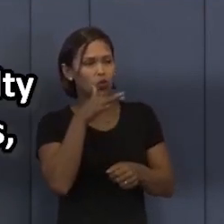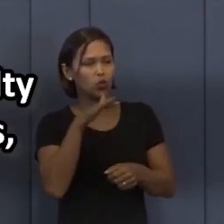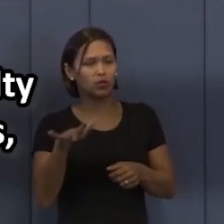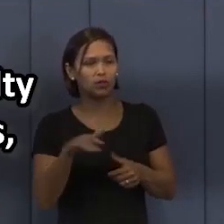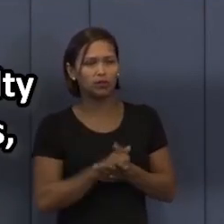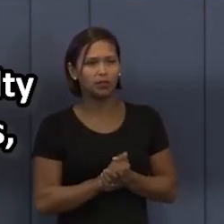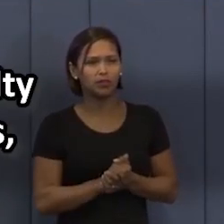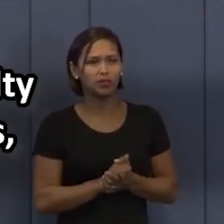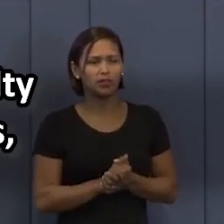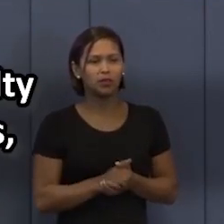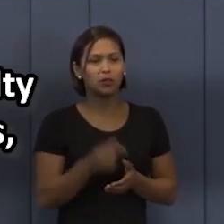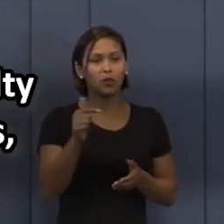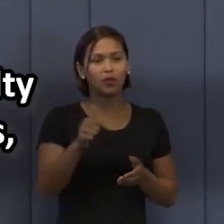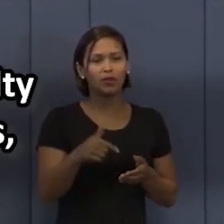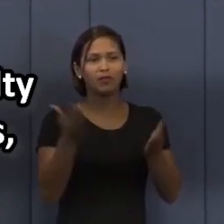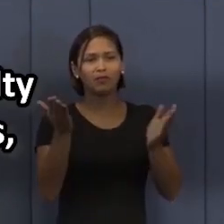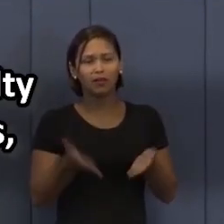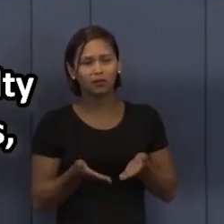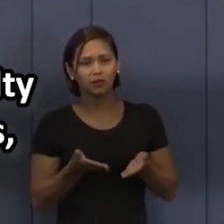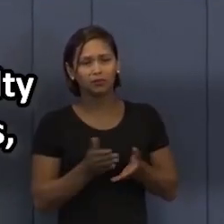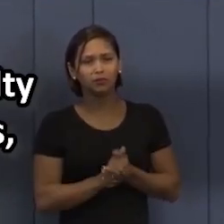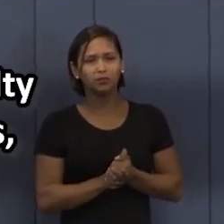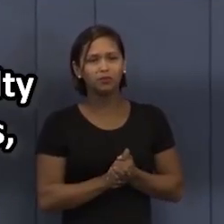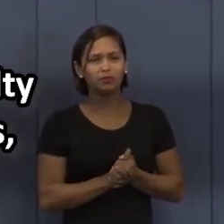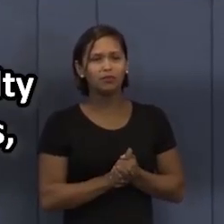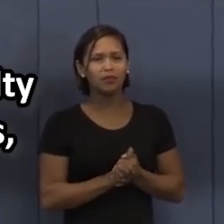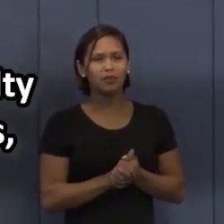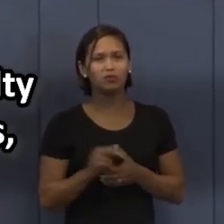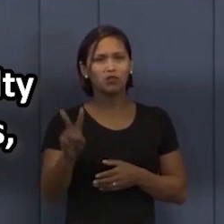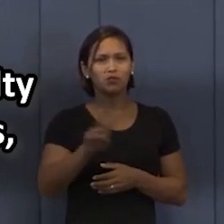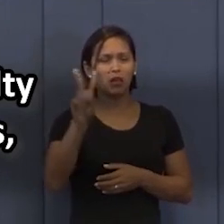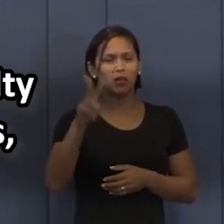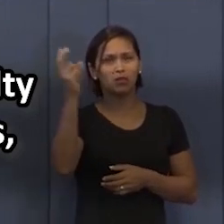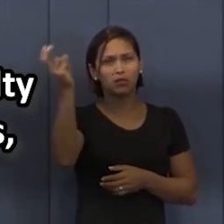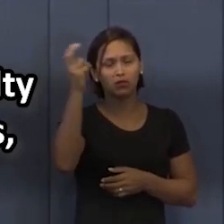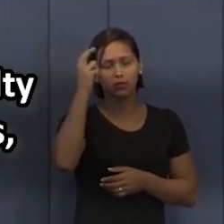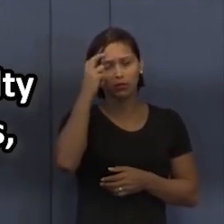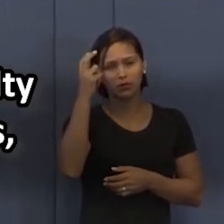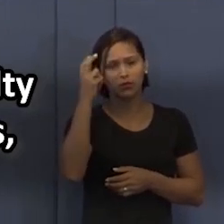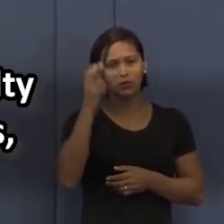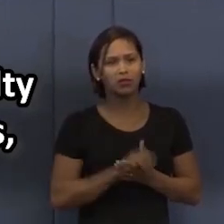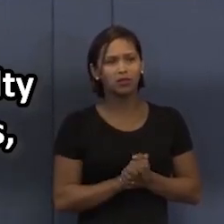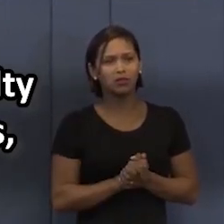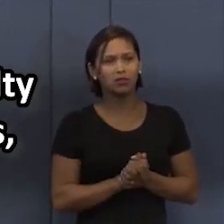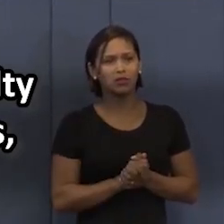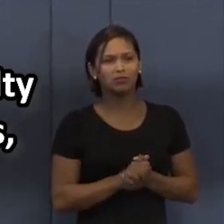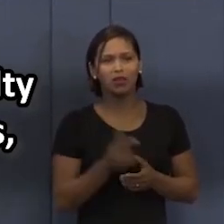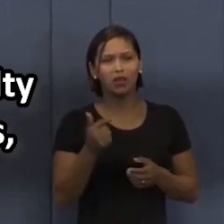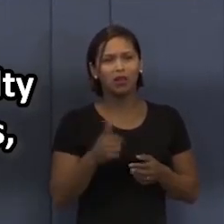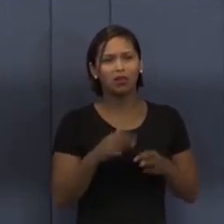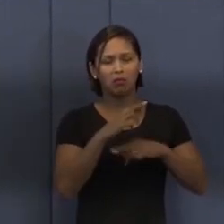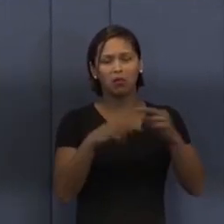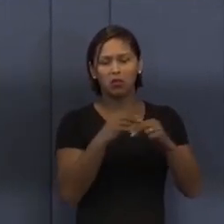inteiro. Mas é porque a gente está num grau de lealdade em relação aos nossos valores, às nossas